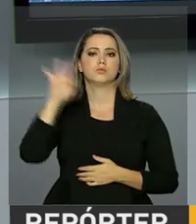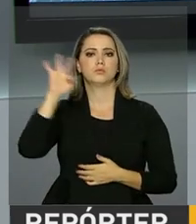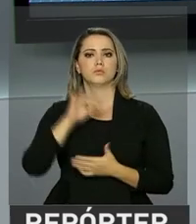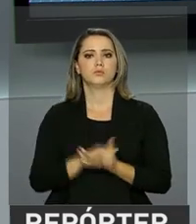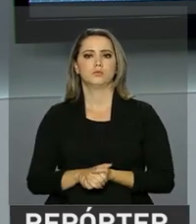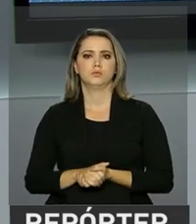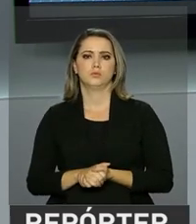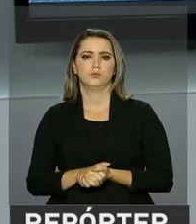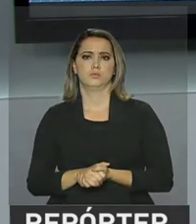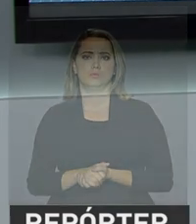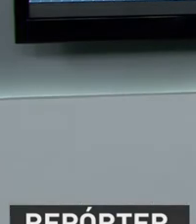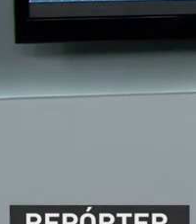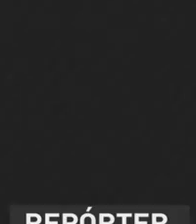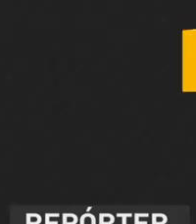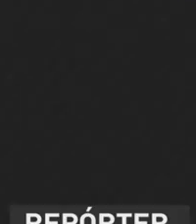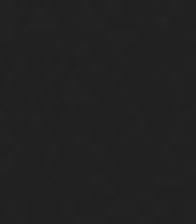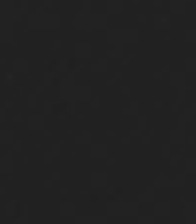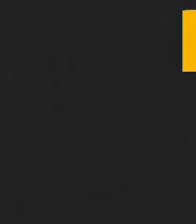federal